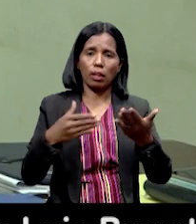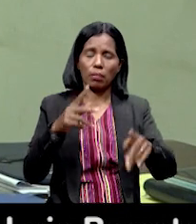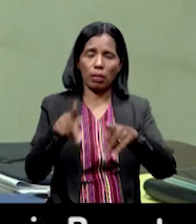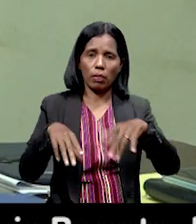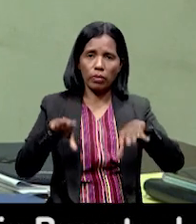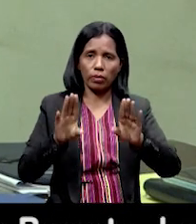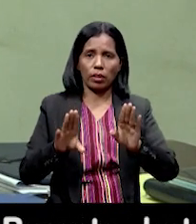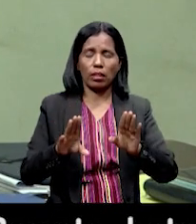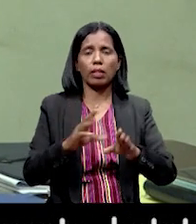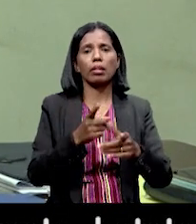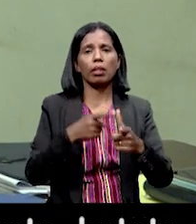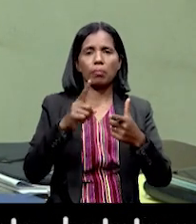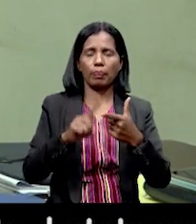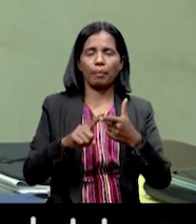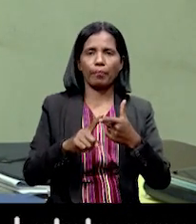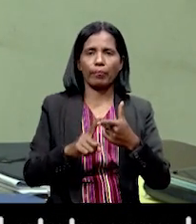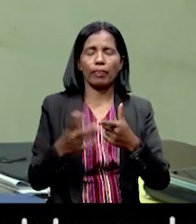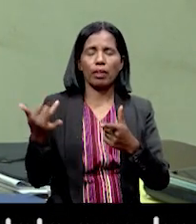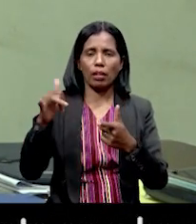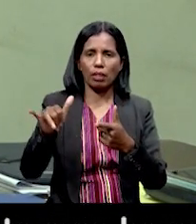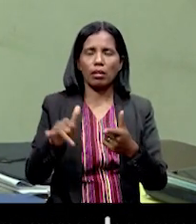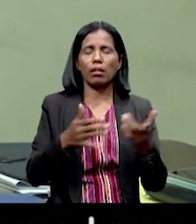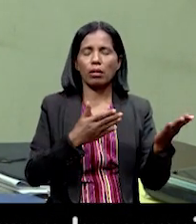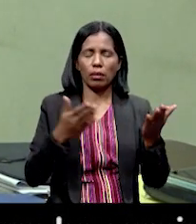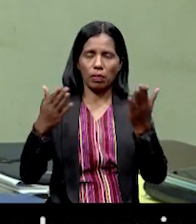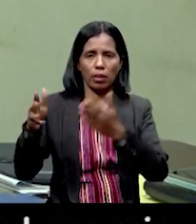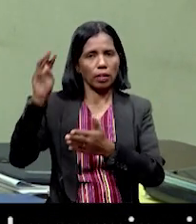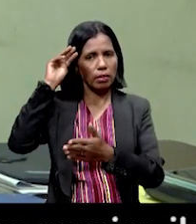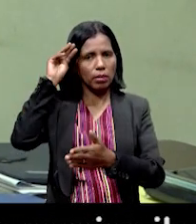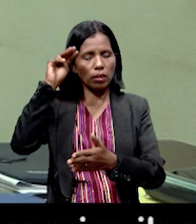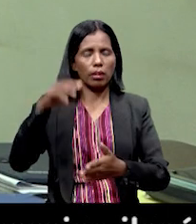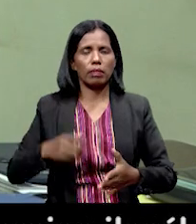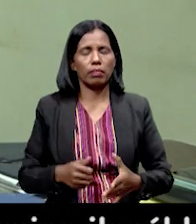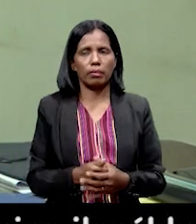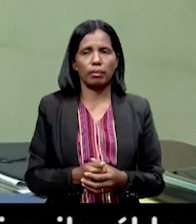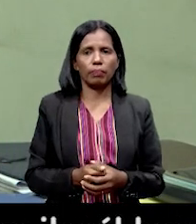mi sira levanta mai a ministério kata ki a